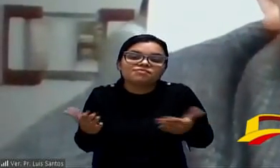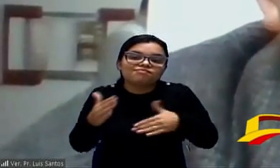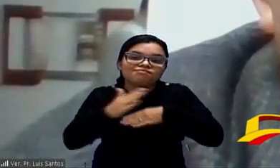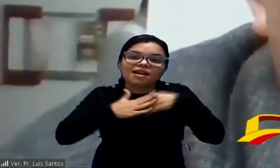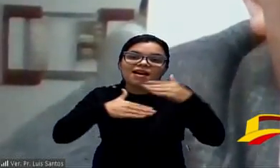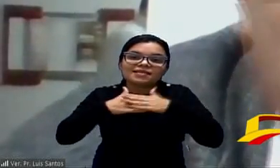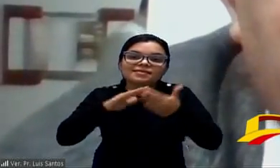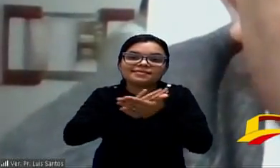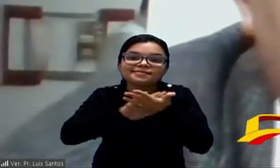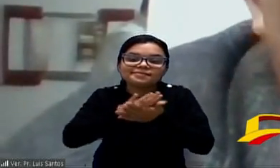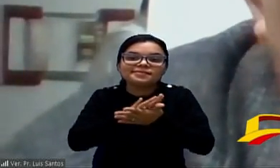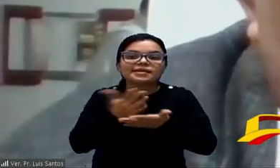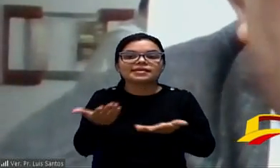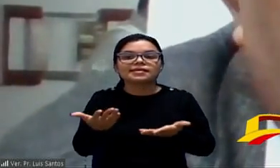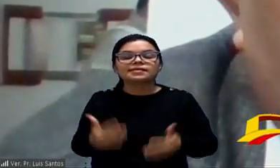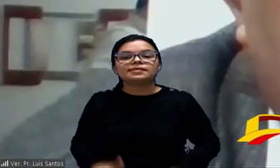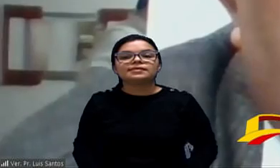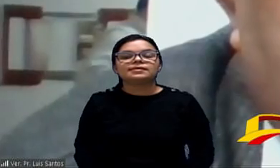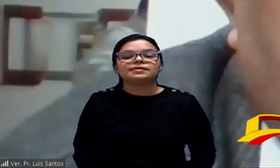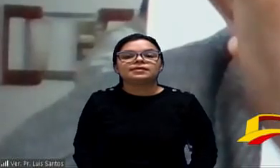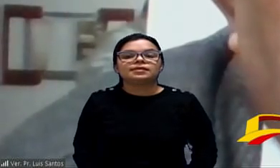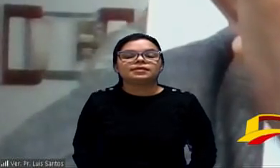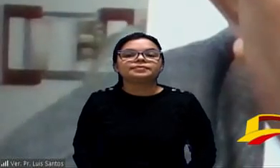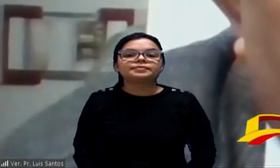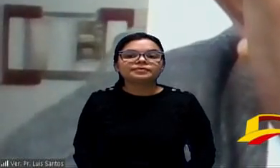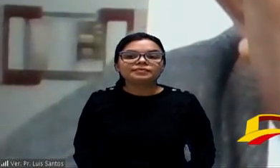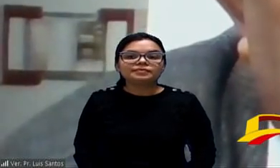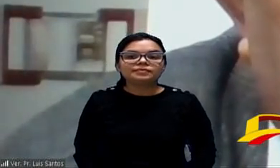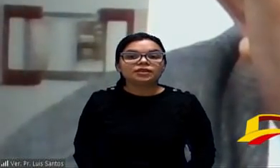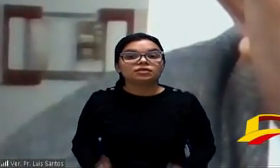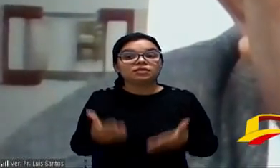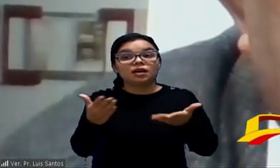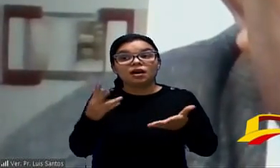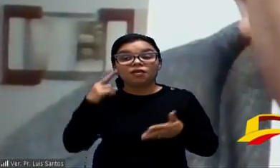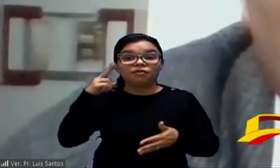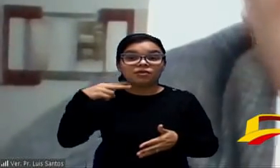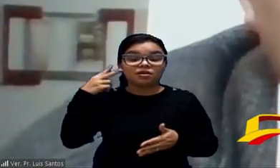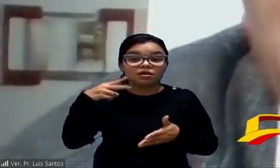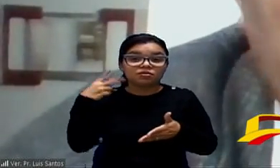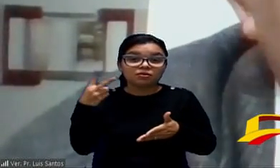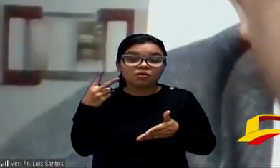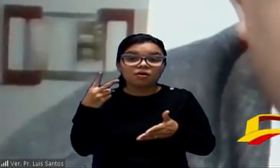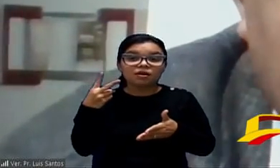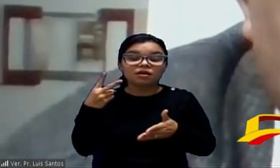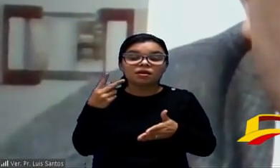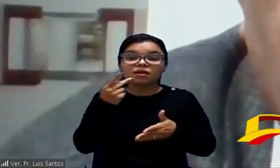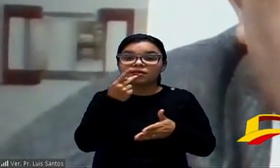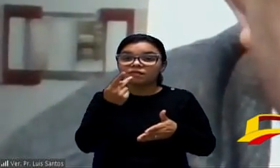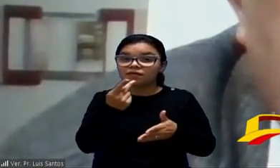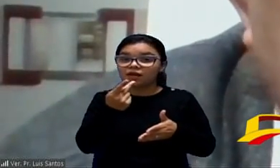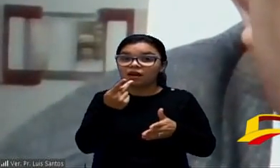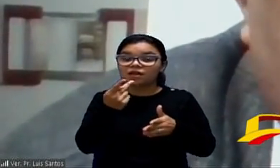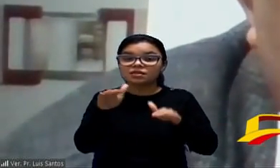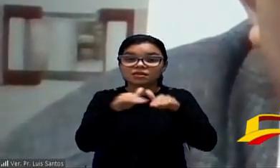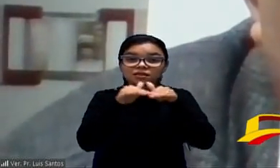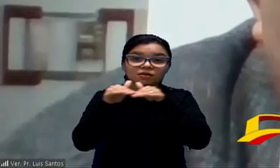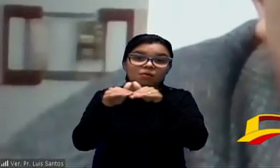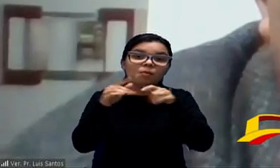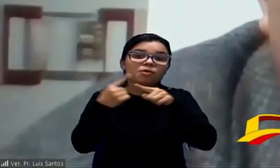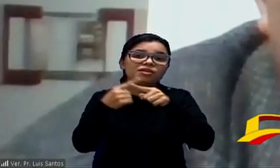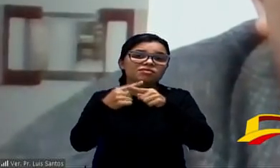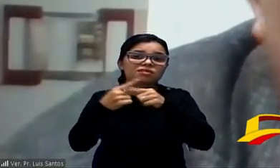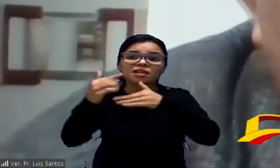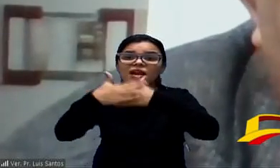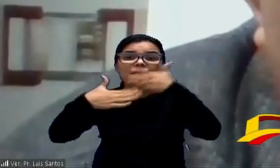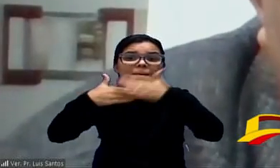porque a outra que você citou, da vereadora, parece que Tânia Barcelos, teve que ser adequada porque não está